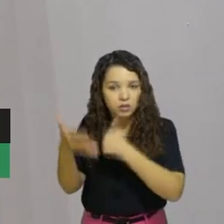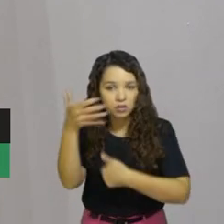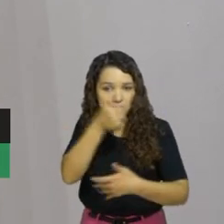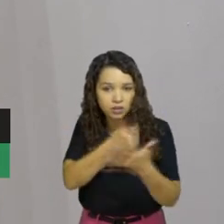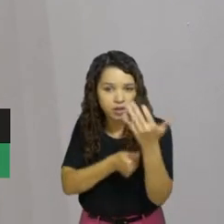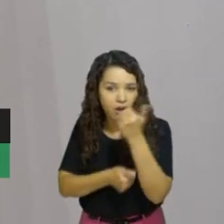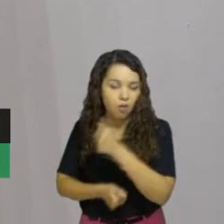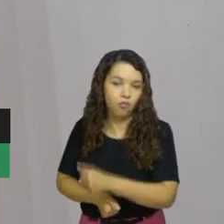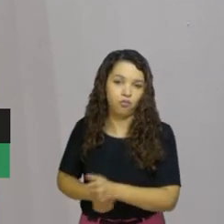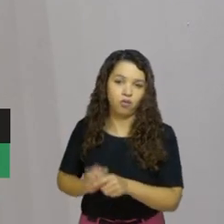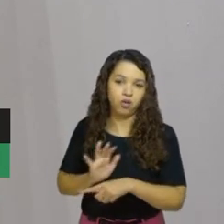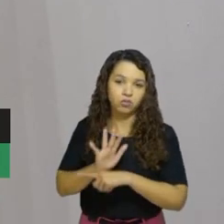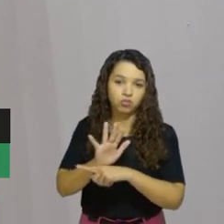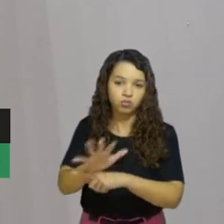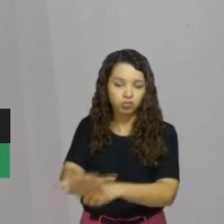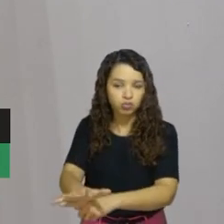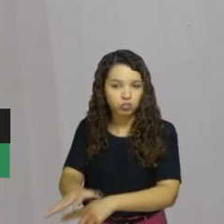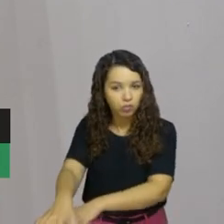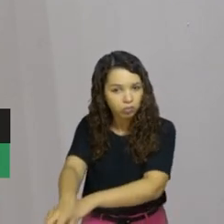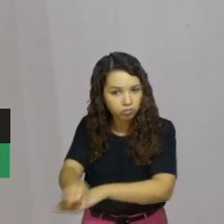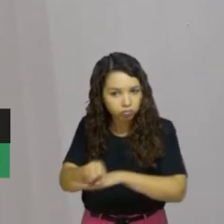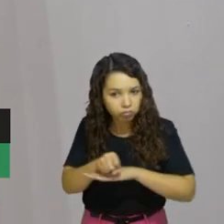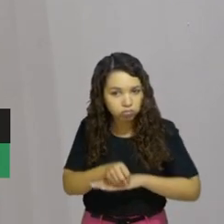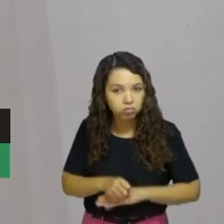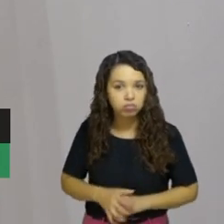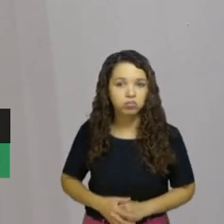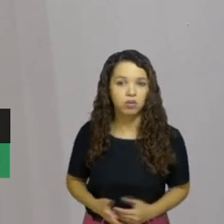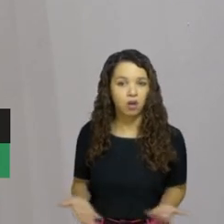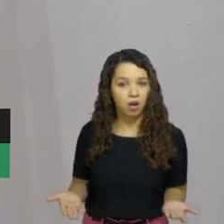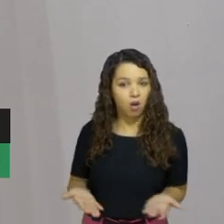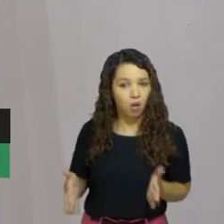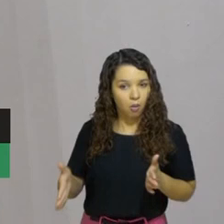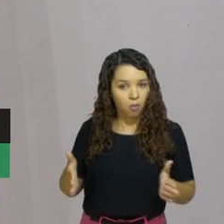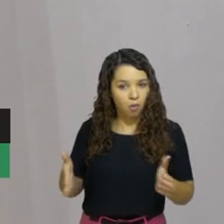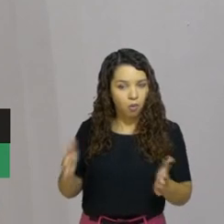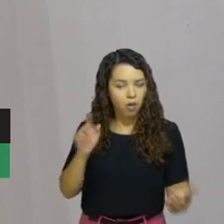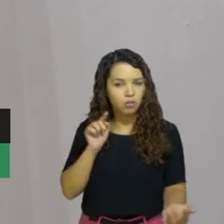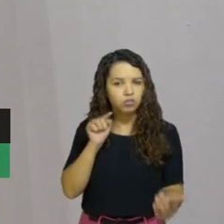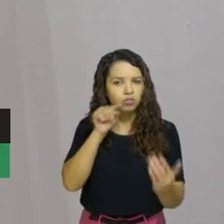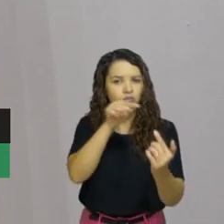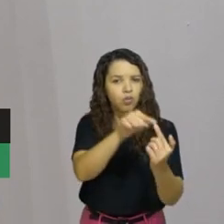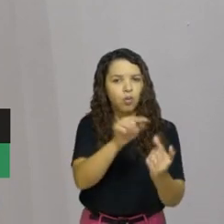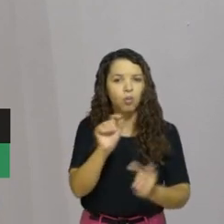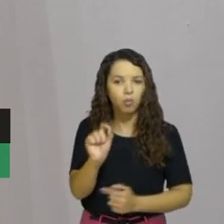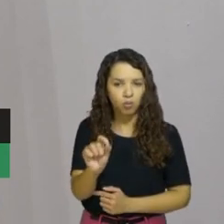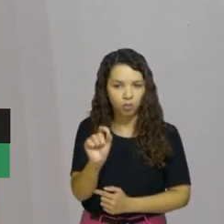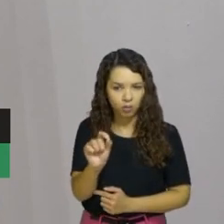foco desse momento está sendo feito de forma